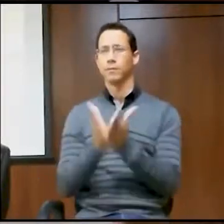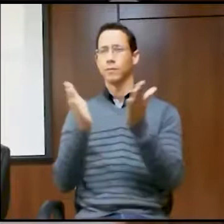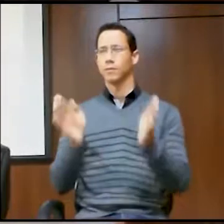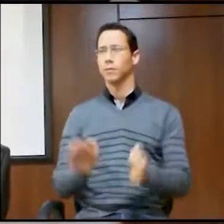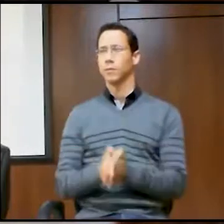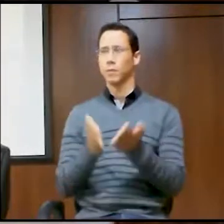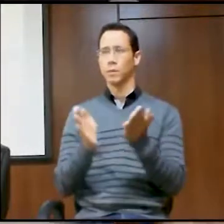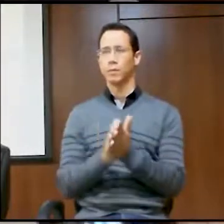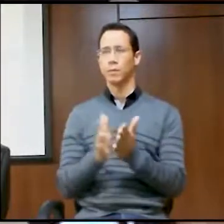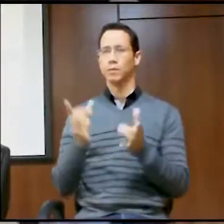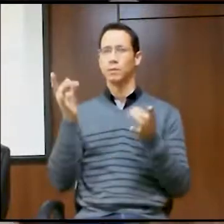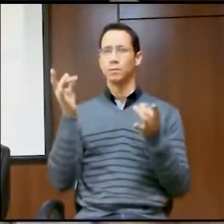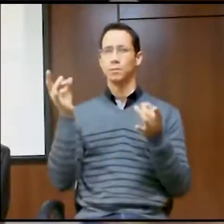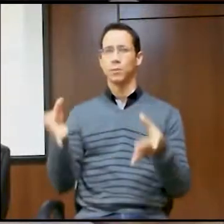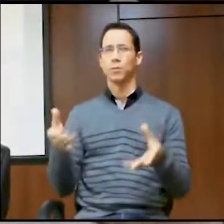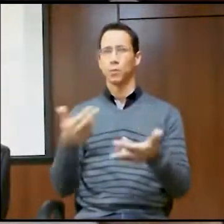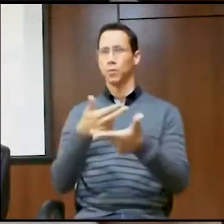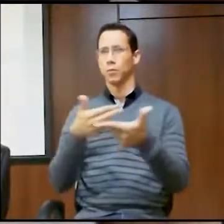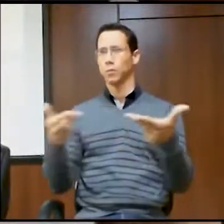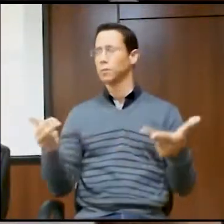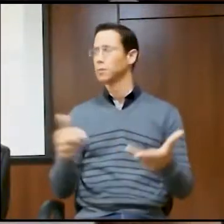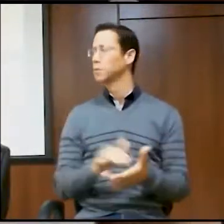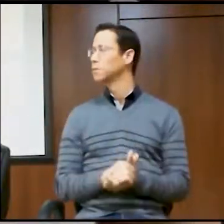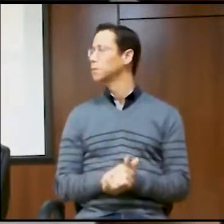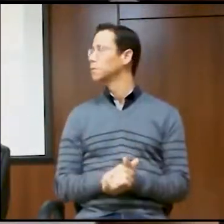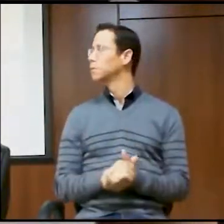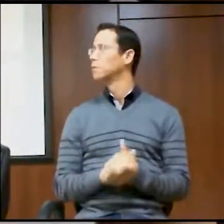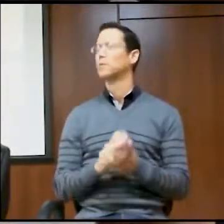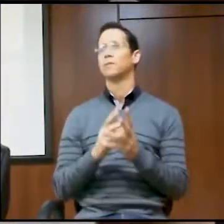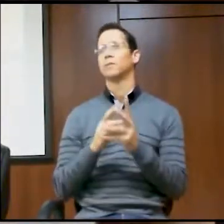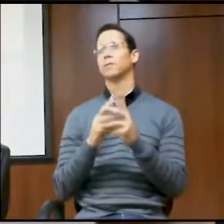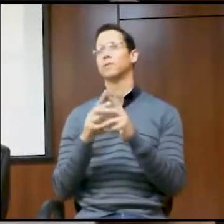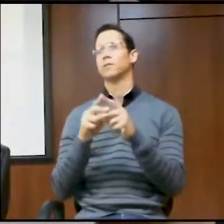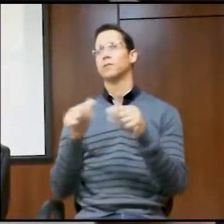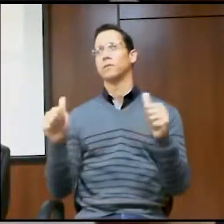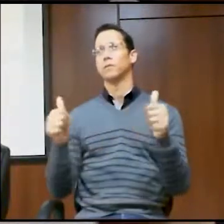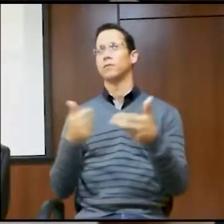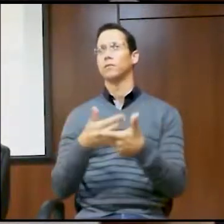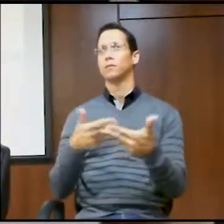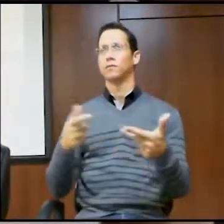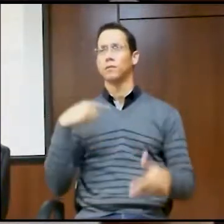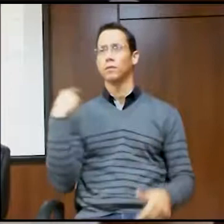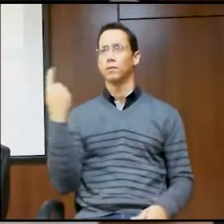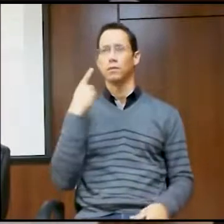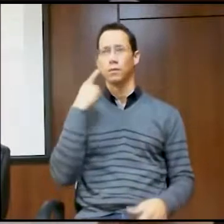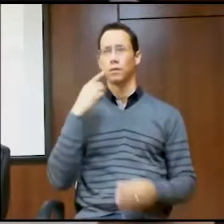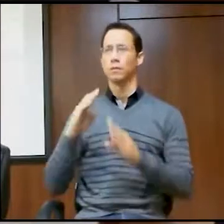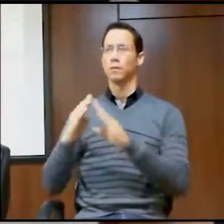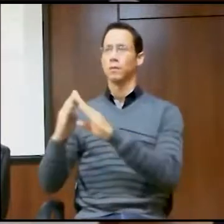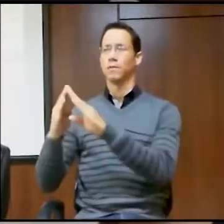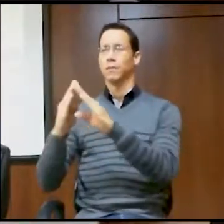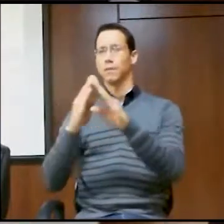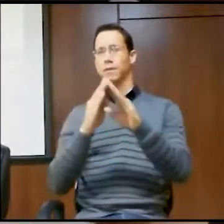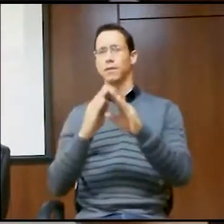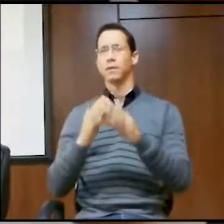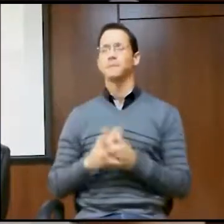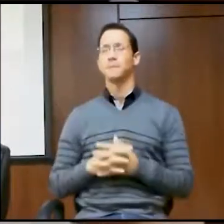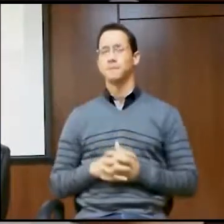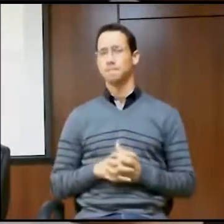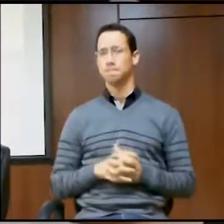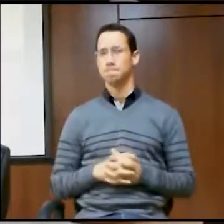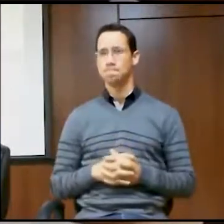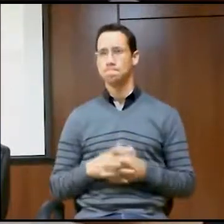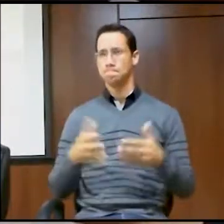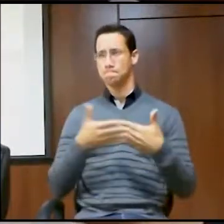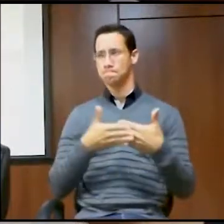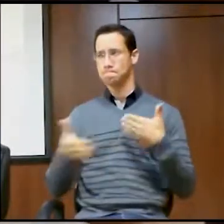de abandono, né, de deterioração, vamos dizer assim, né, das nossas periferias. Enfim, a gente vai...